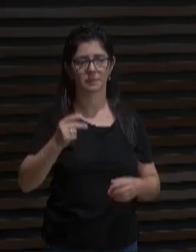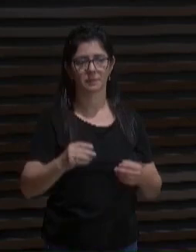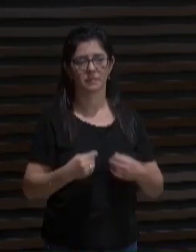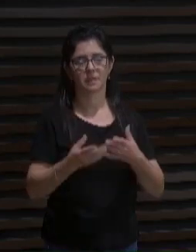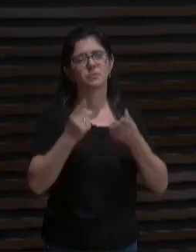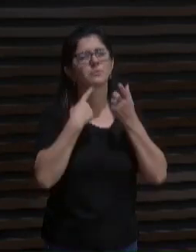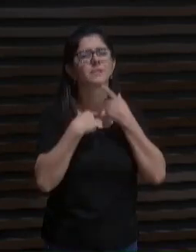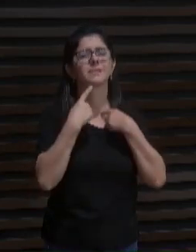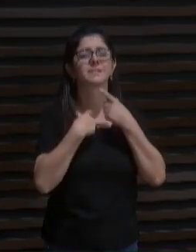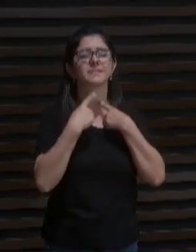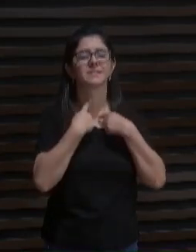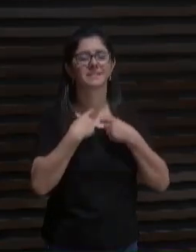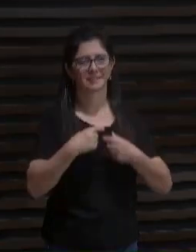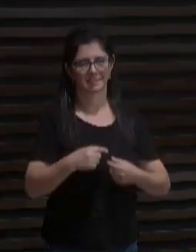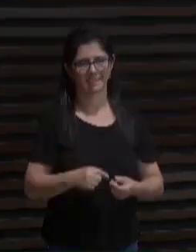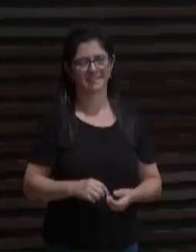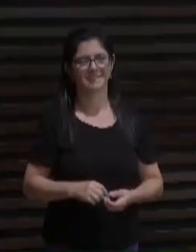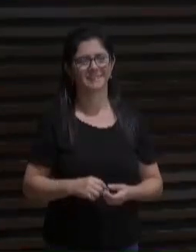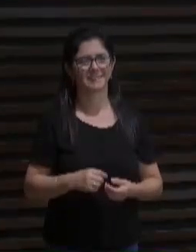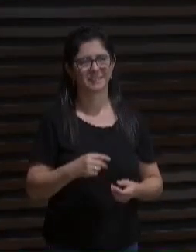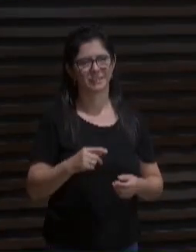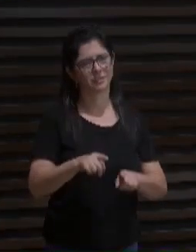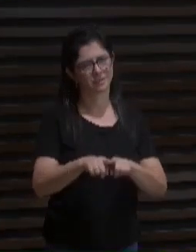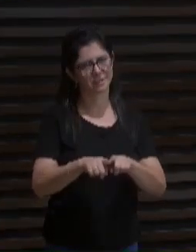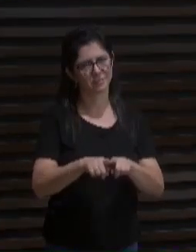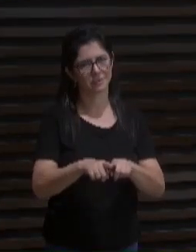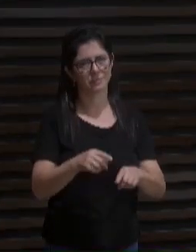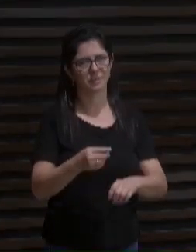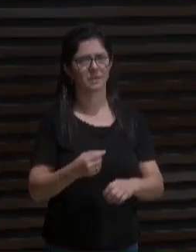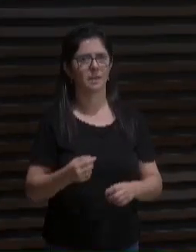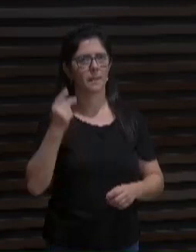inveja santa aqui nos irmãos, para poderem participar aqui dos cultos nossos.